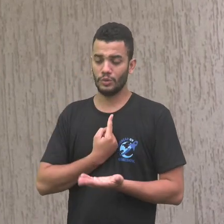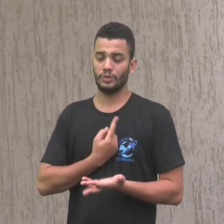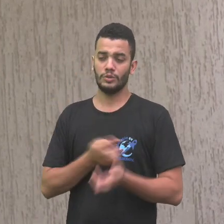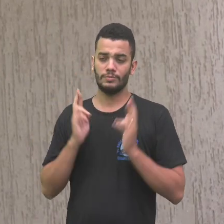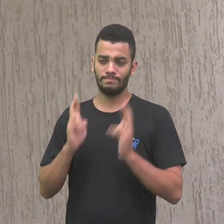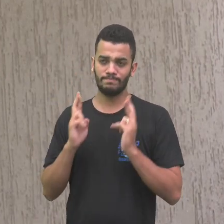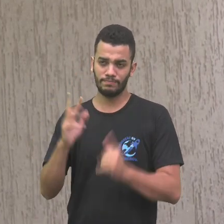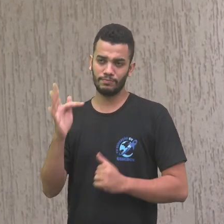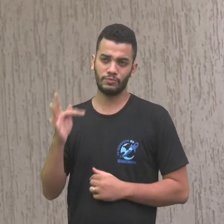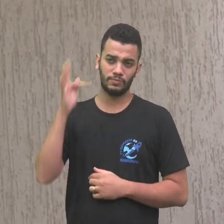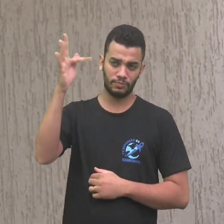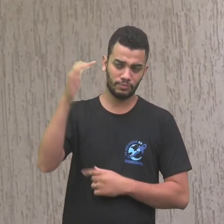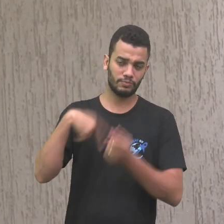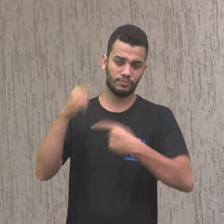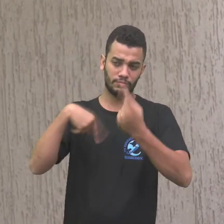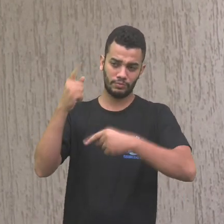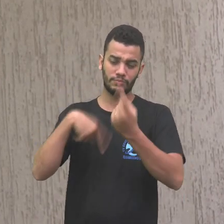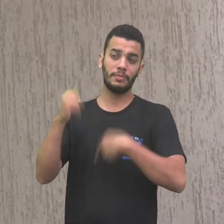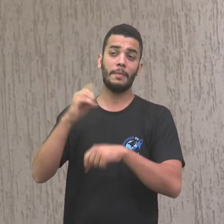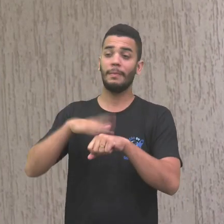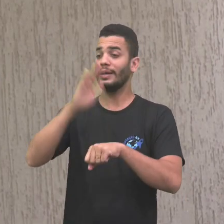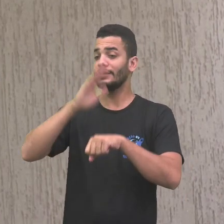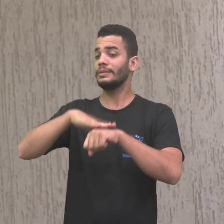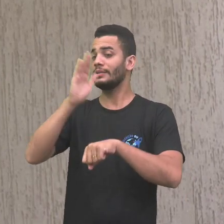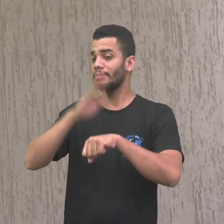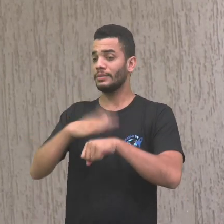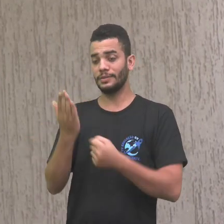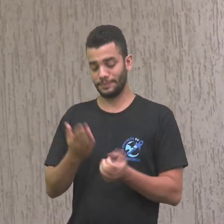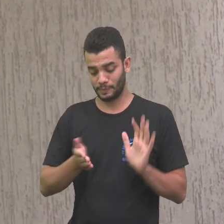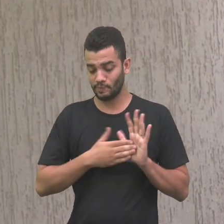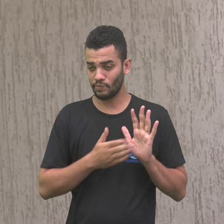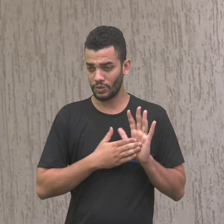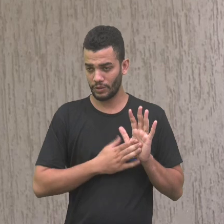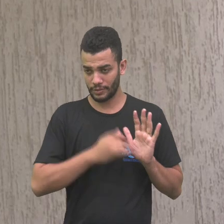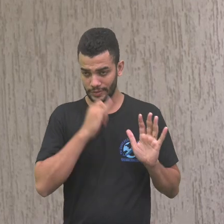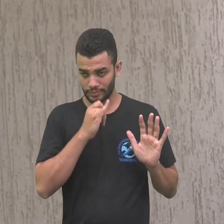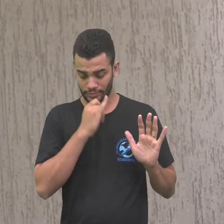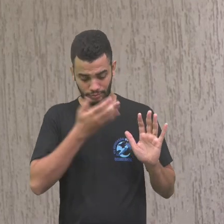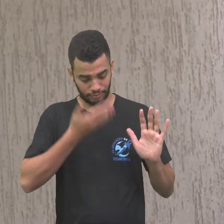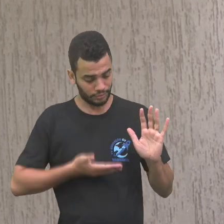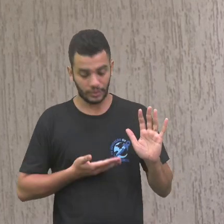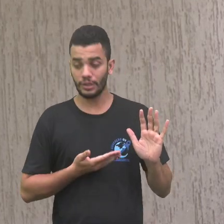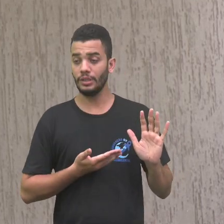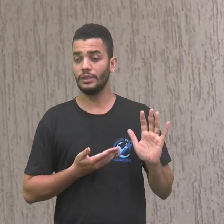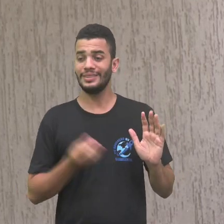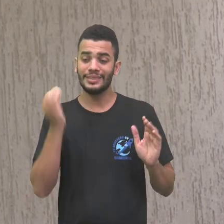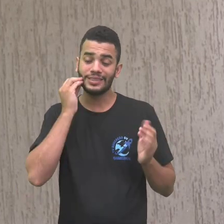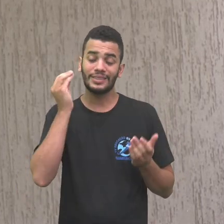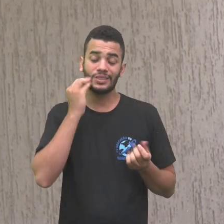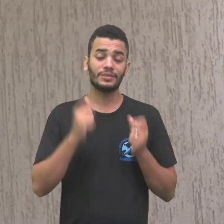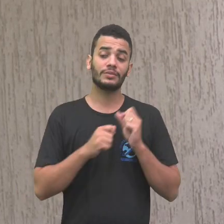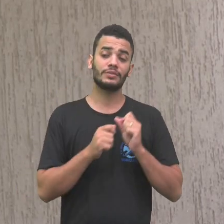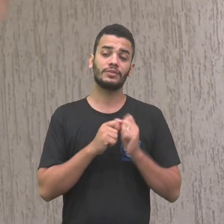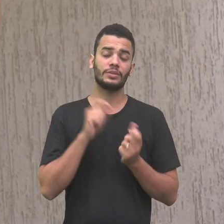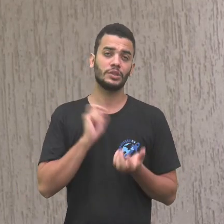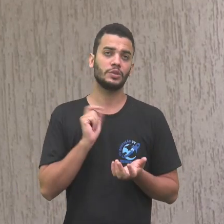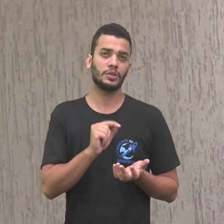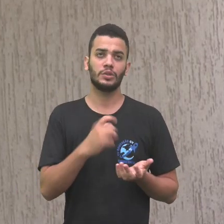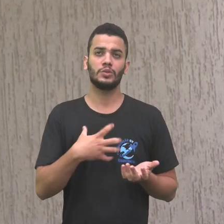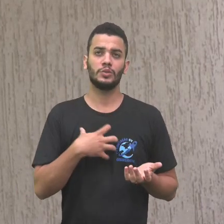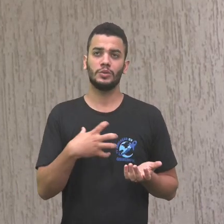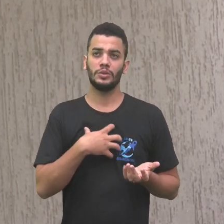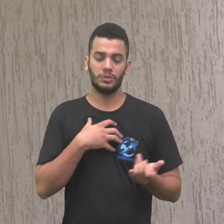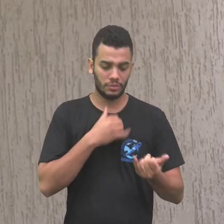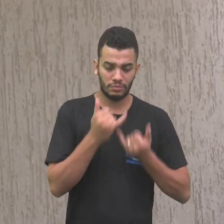Né? E esse projeto, especificamente, nós quisemos trazer uma maneira mais